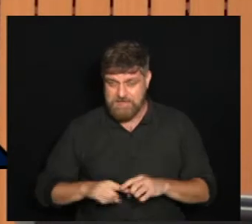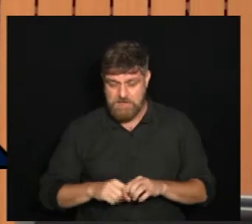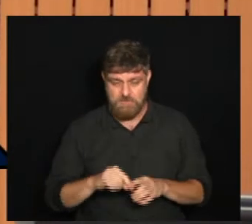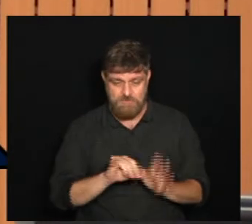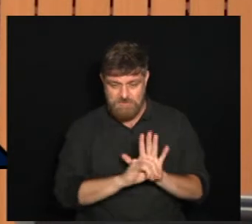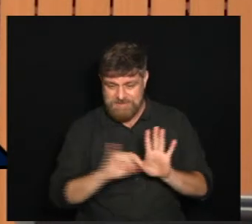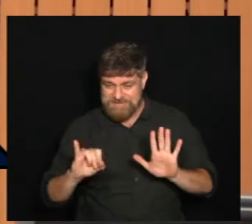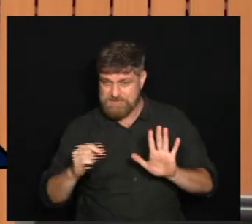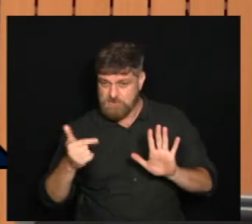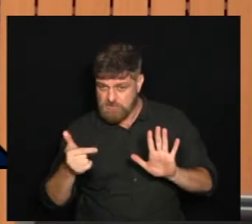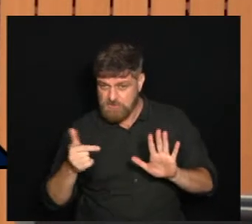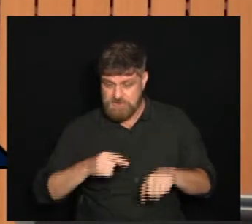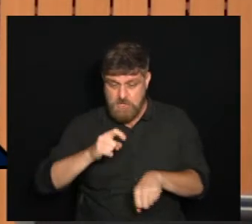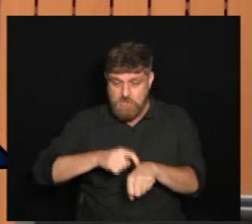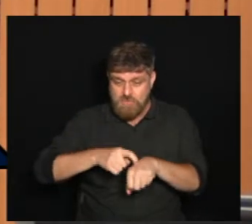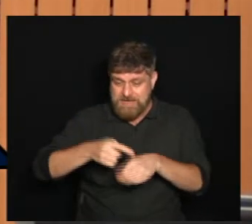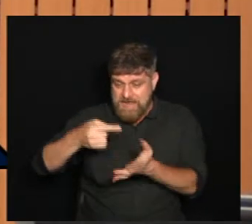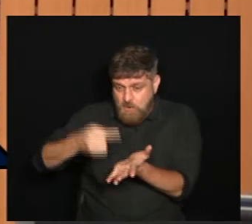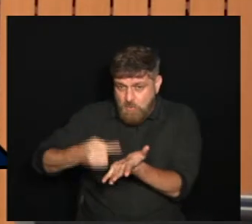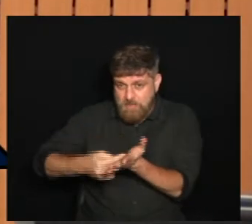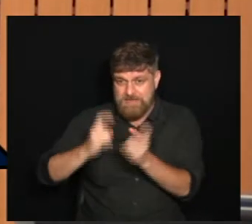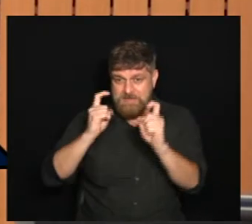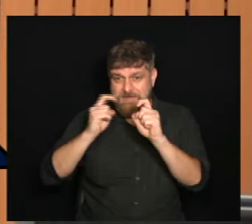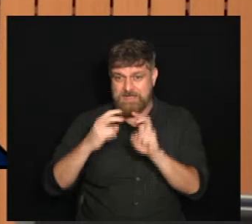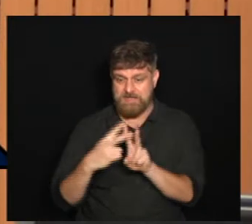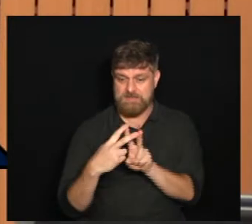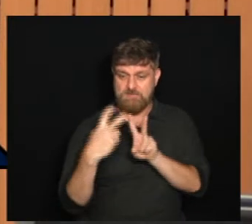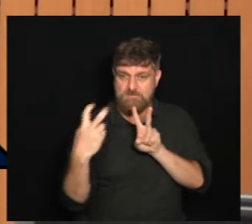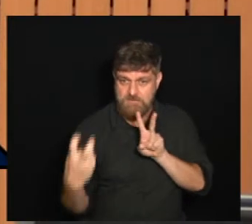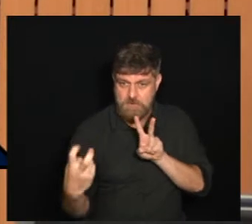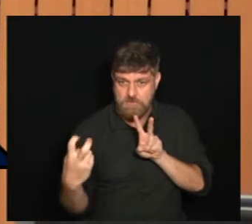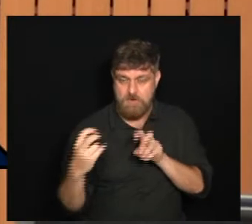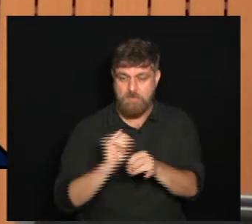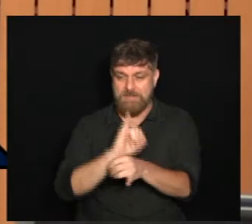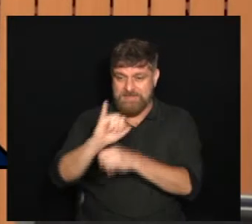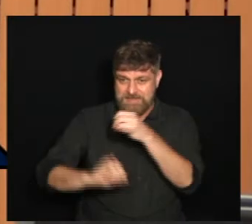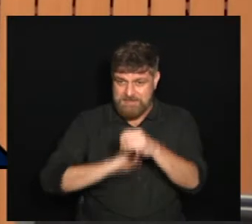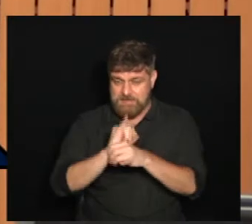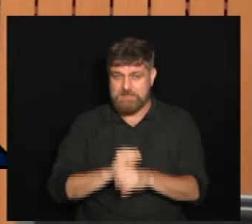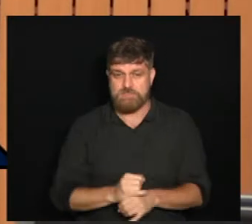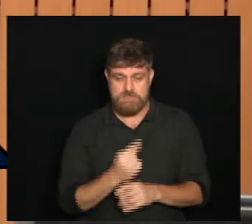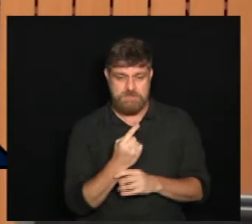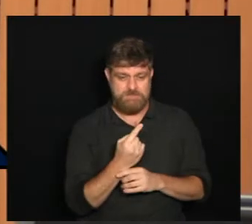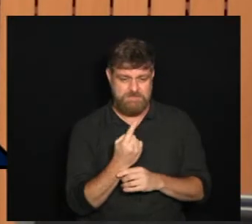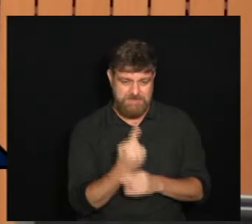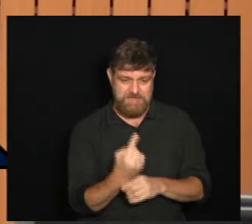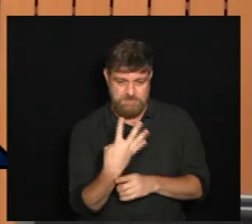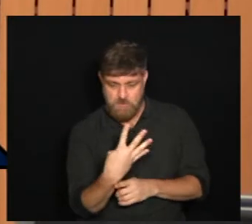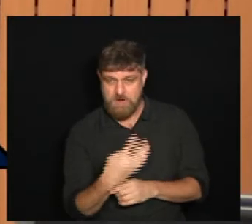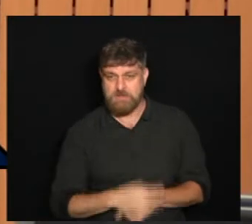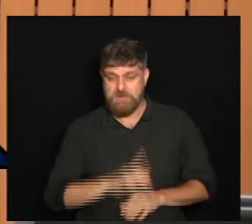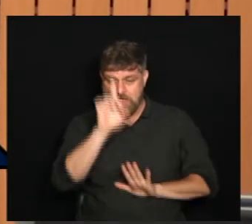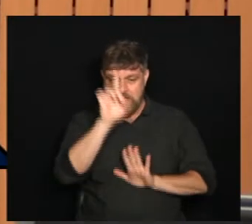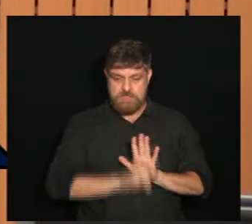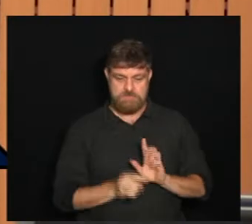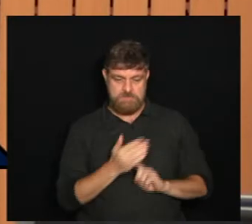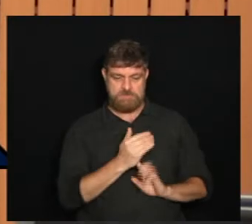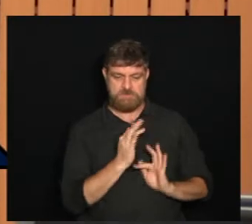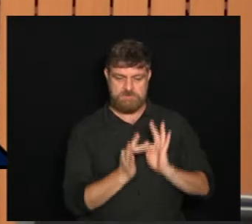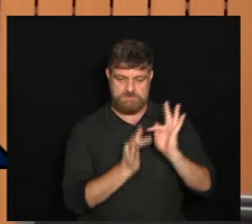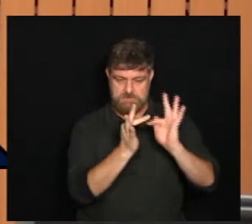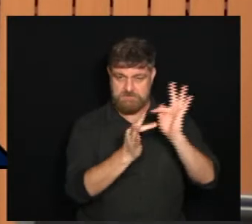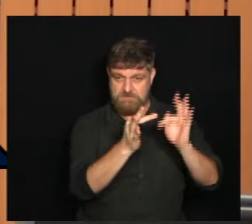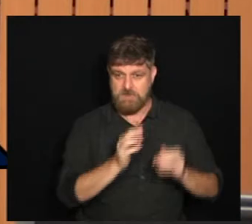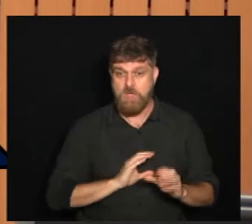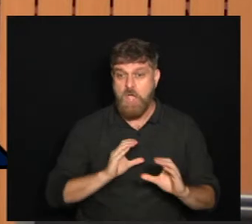2 durante o horário designado para a reunião virtual. Artigo 14º. Caberá à Diretoria de Tecnologia, Informação